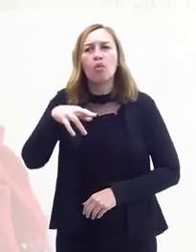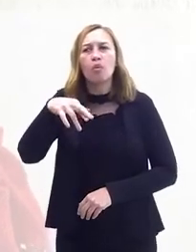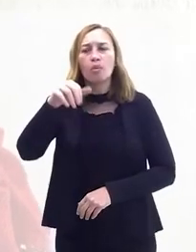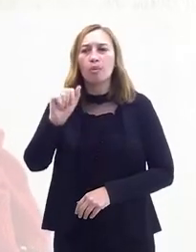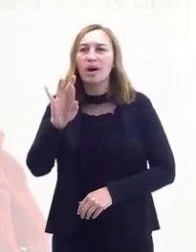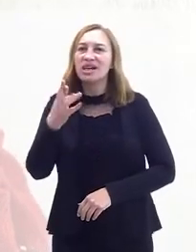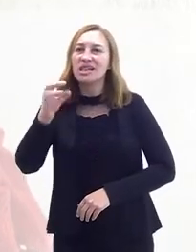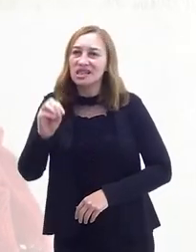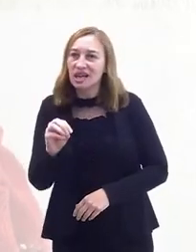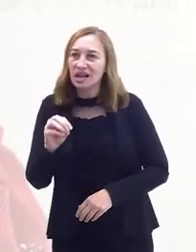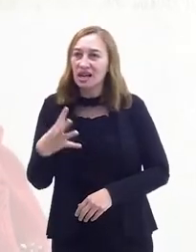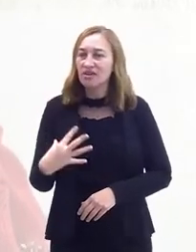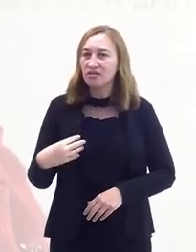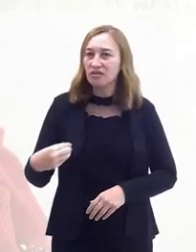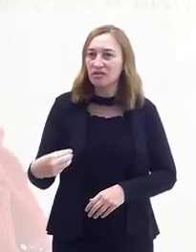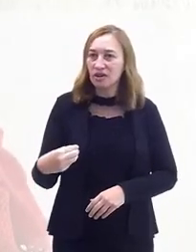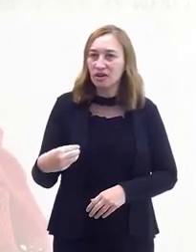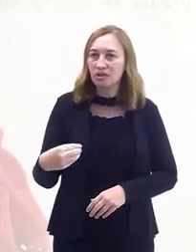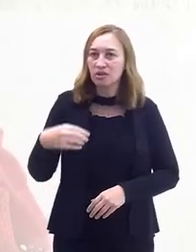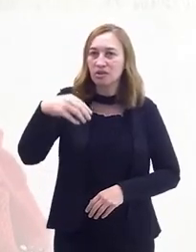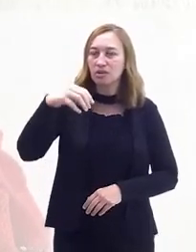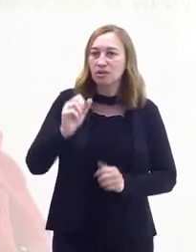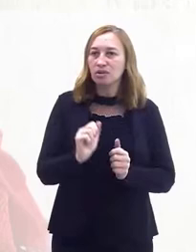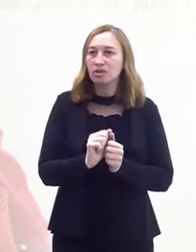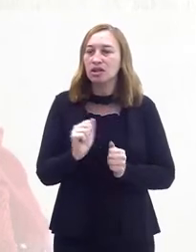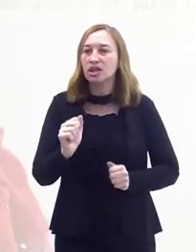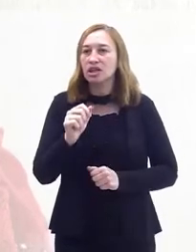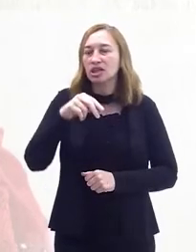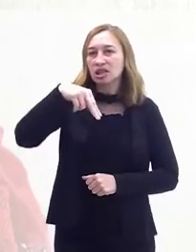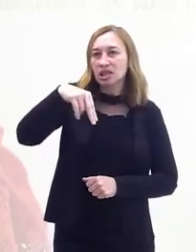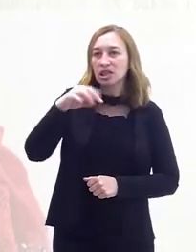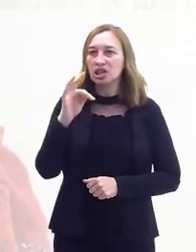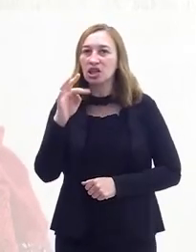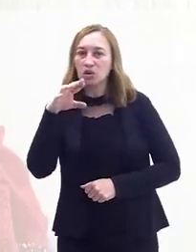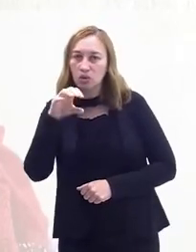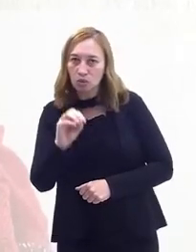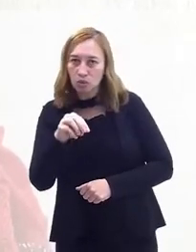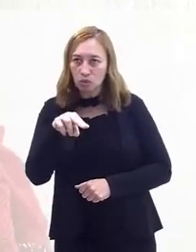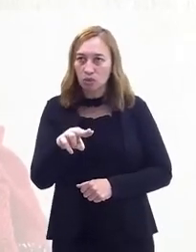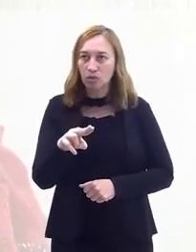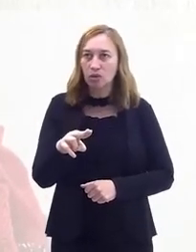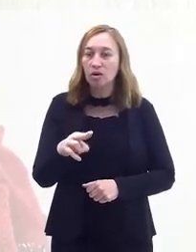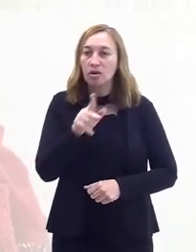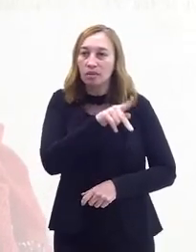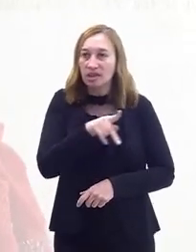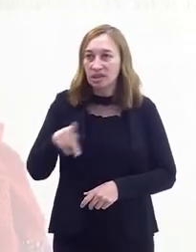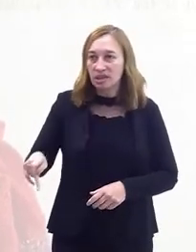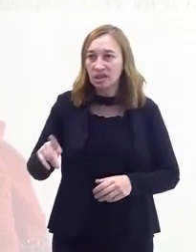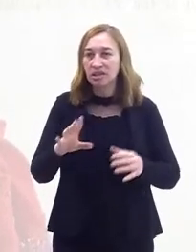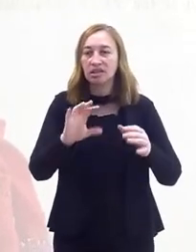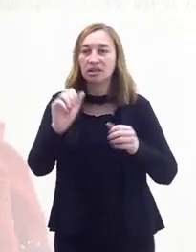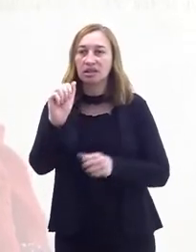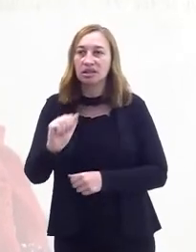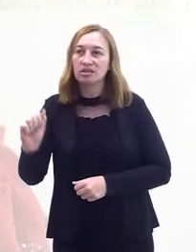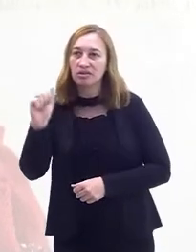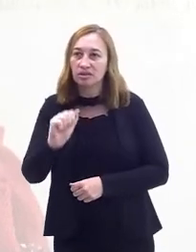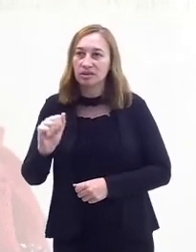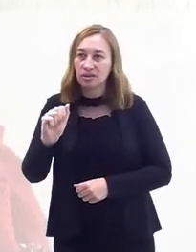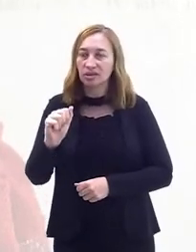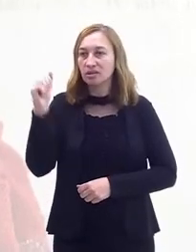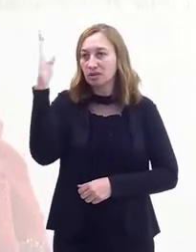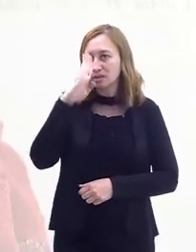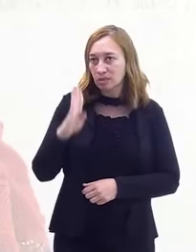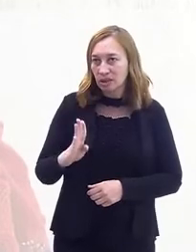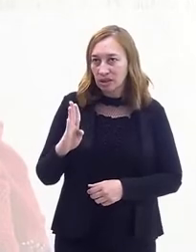Marcelo é filho do grande Mil Vassiti, né? Que era o presidente da União Cigana do Brasil, que eu tive o prazer de